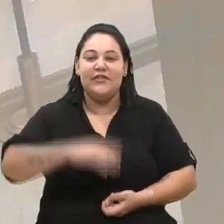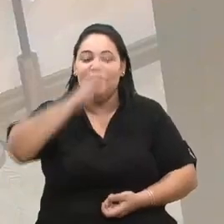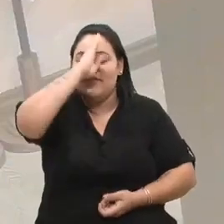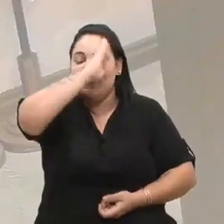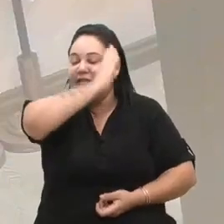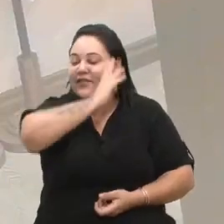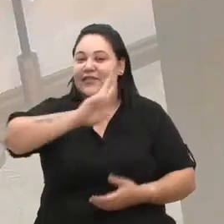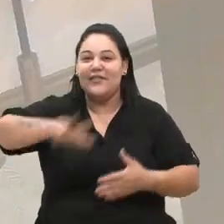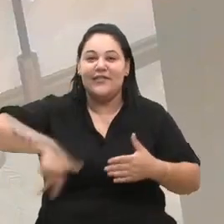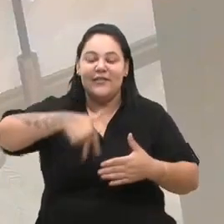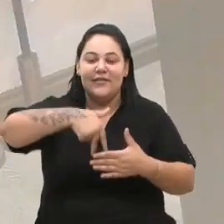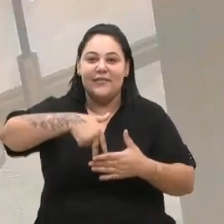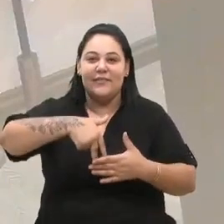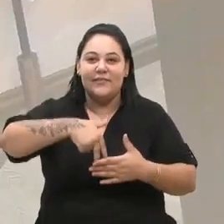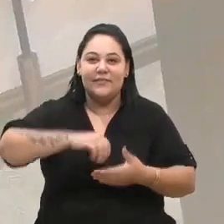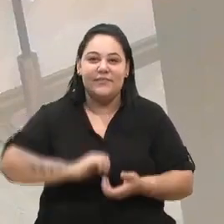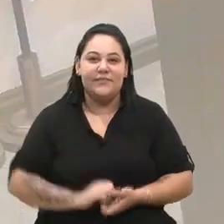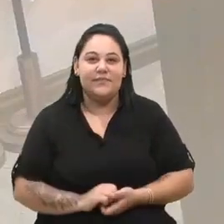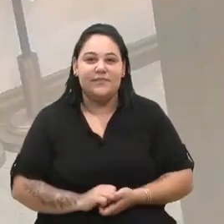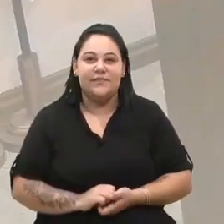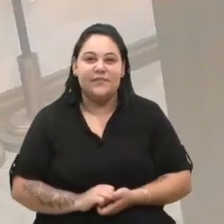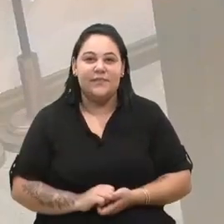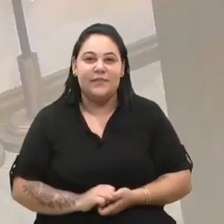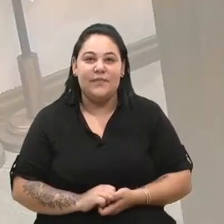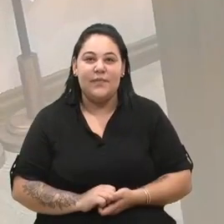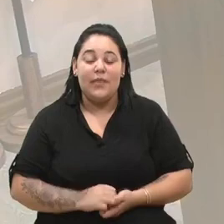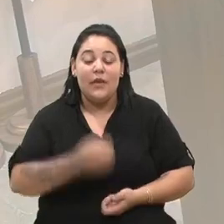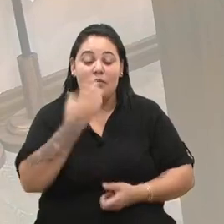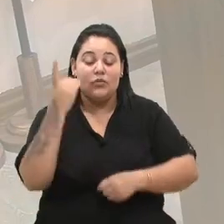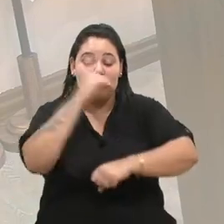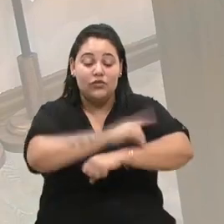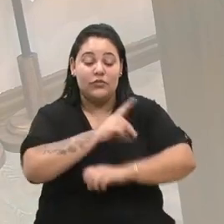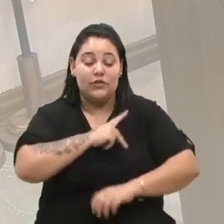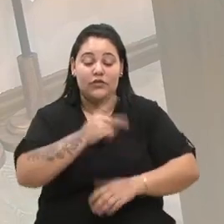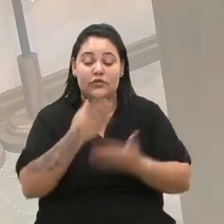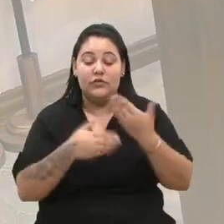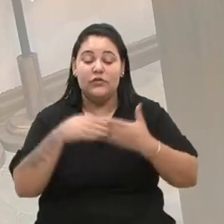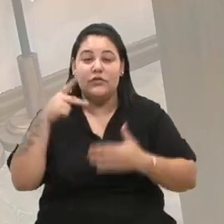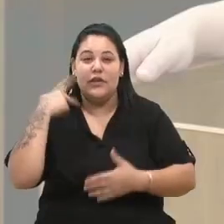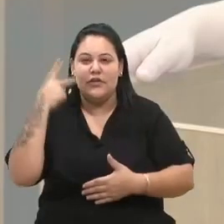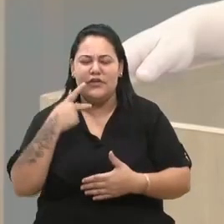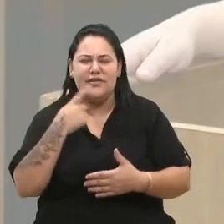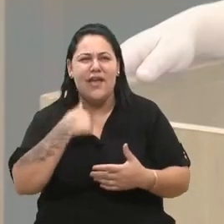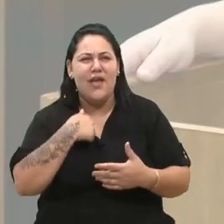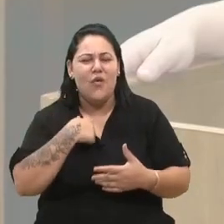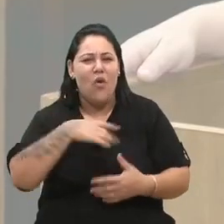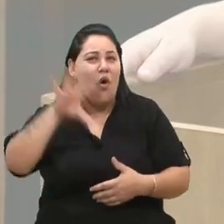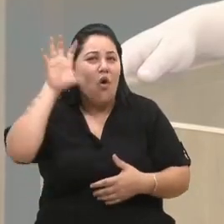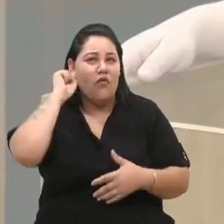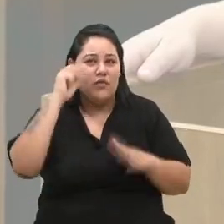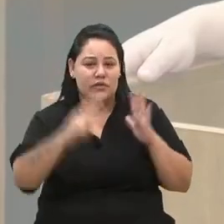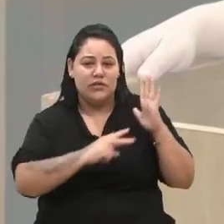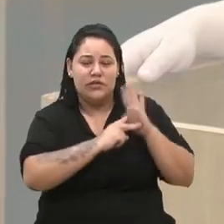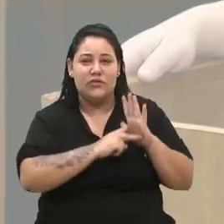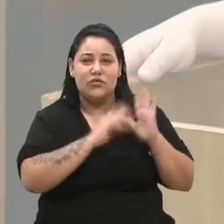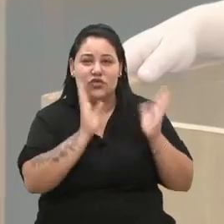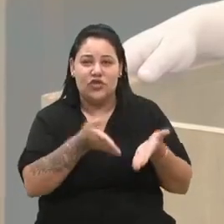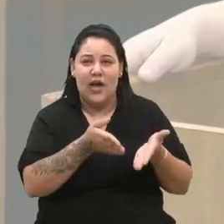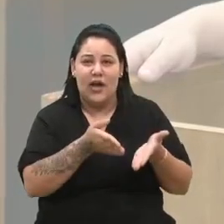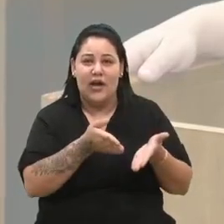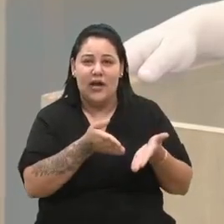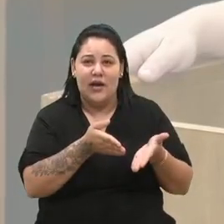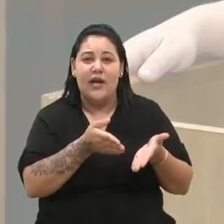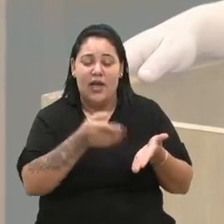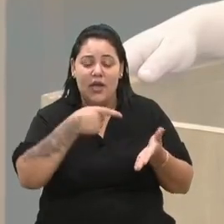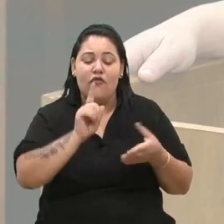Agora foi. Bom dia, presidente, senhoras e senhores vereadores. Bom, eu escutei atentamente e já de imediato, com certeza,